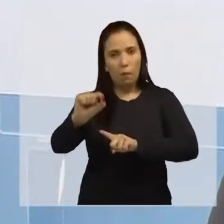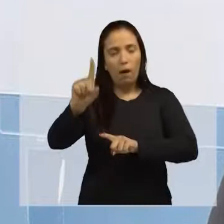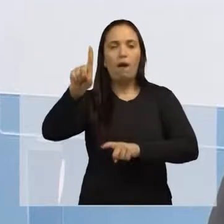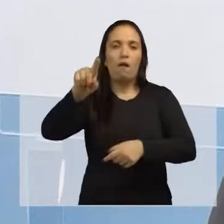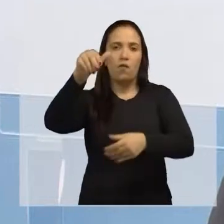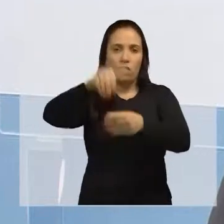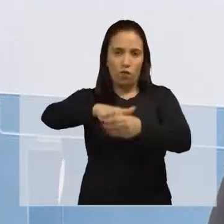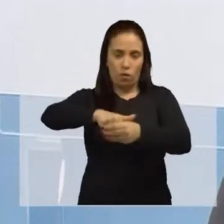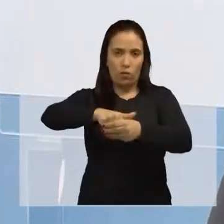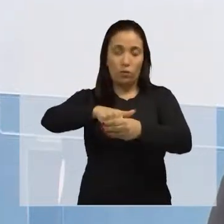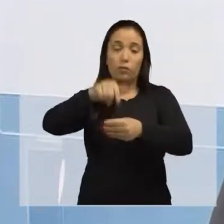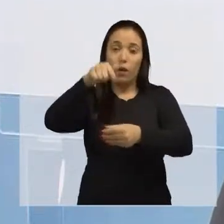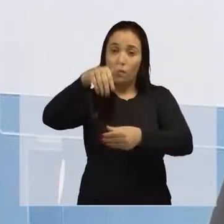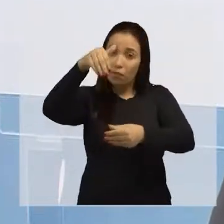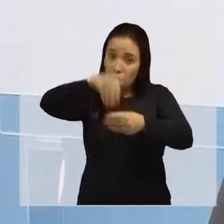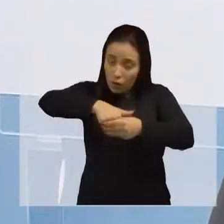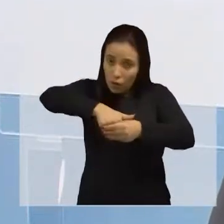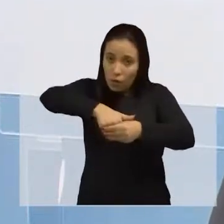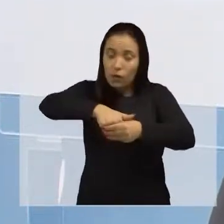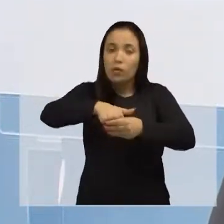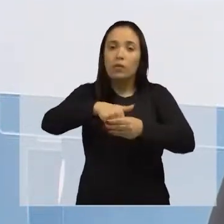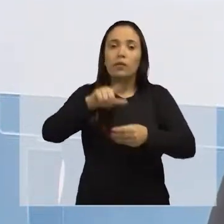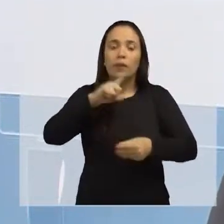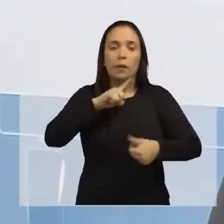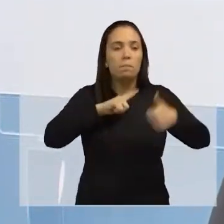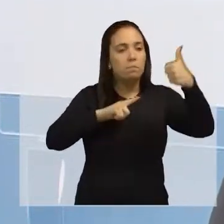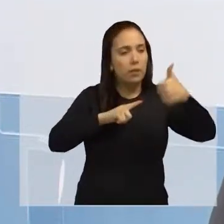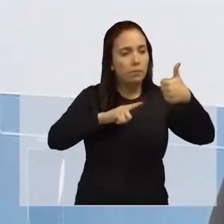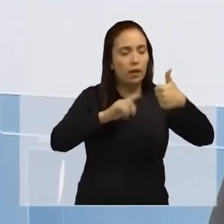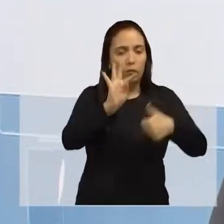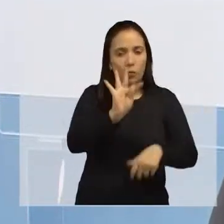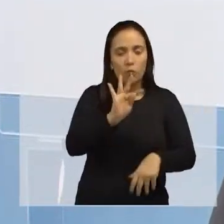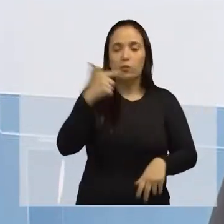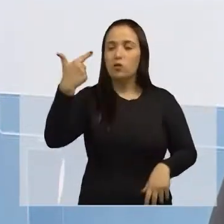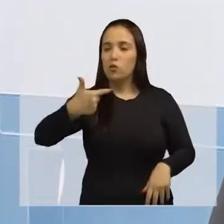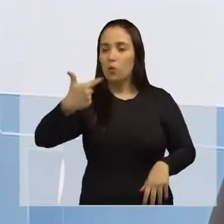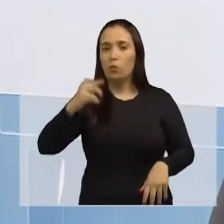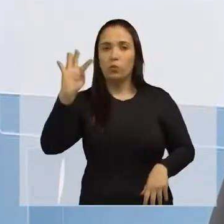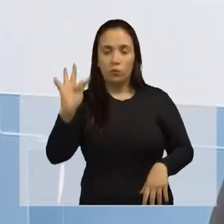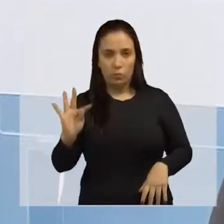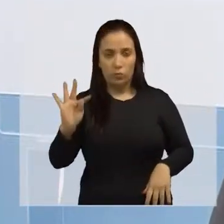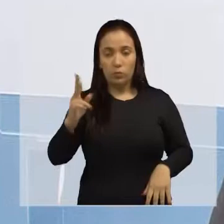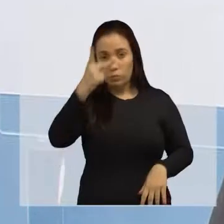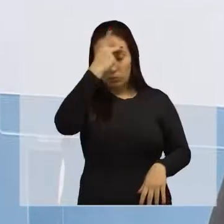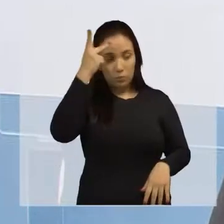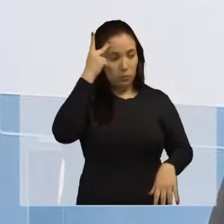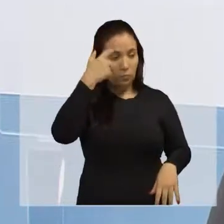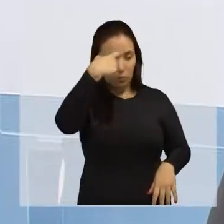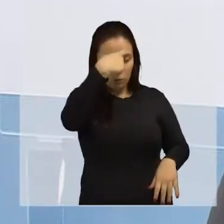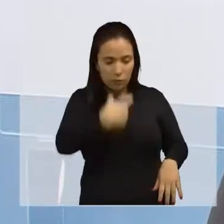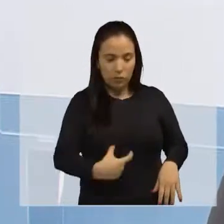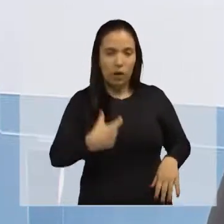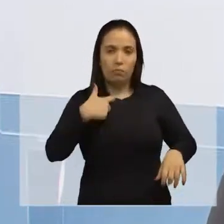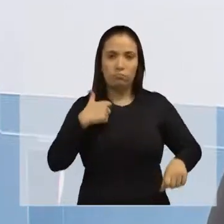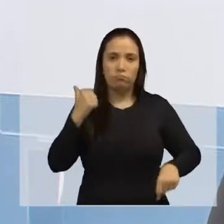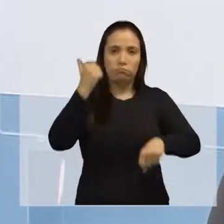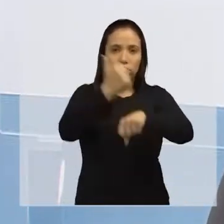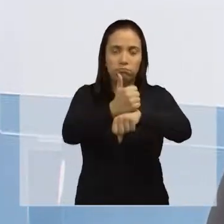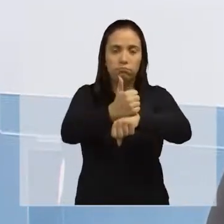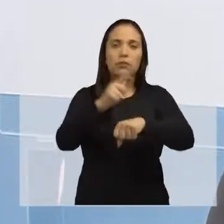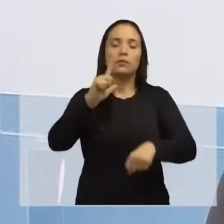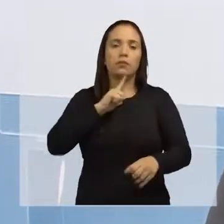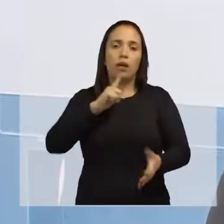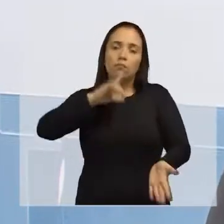de um processo de primeiro e segundo turno para que o governante que vai sair dessa eleição tenha a